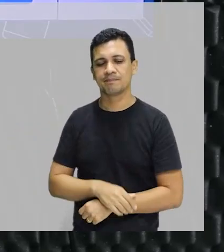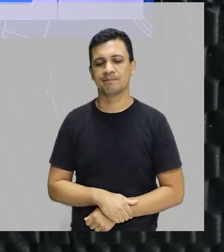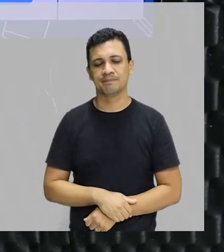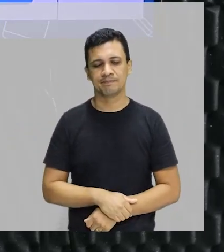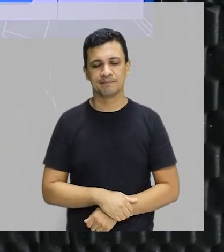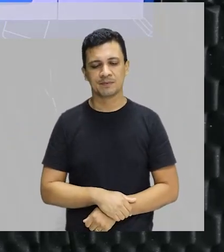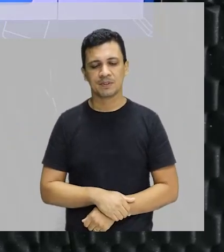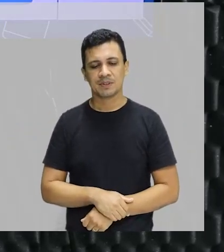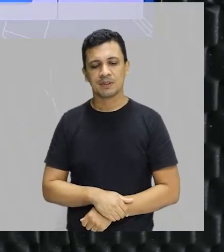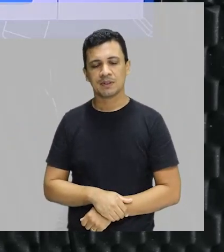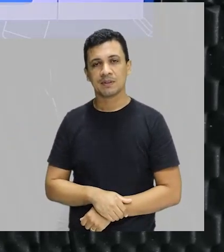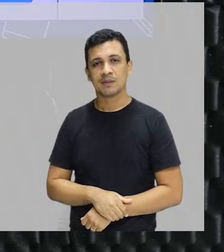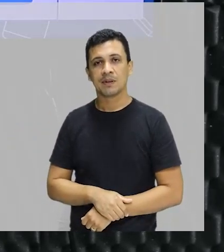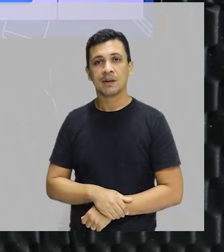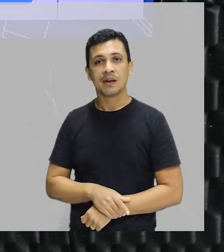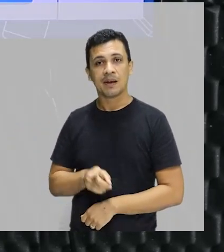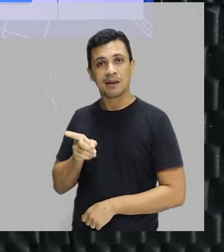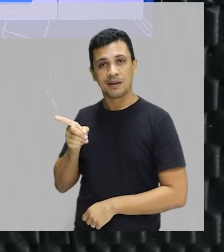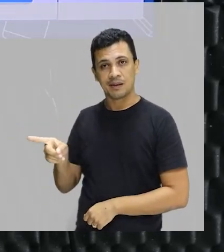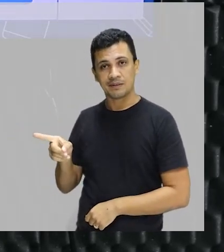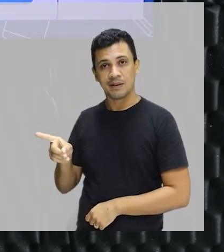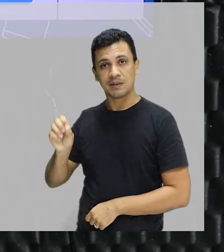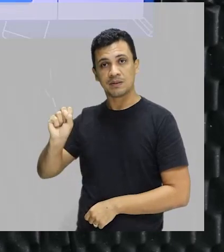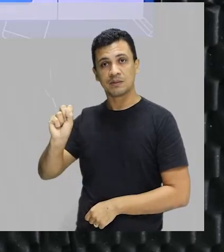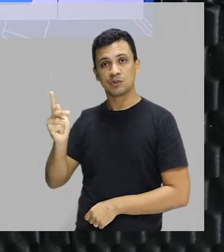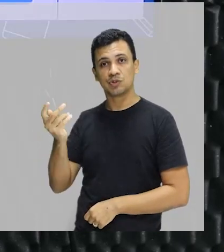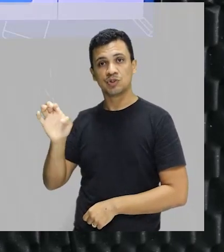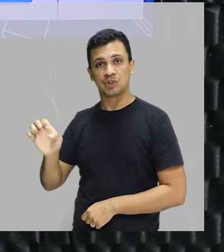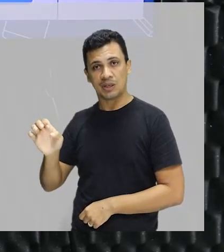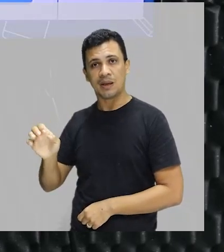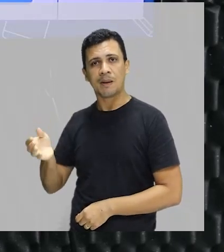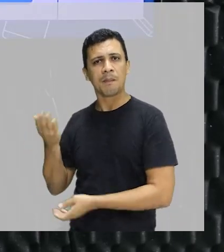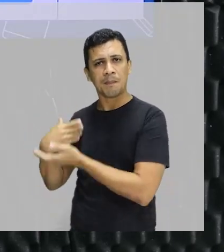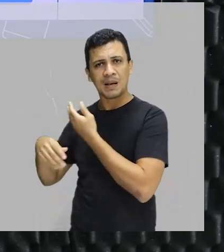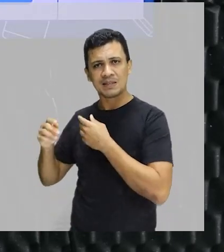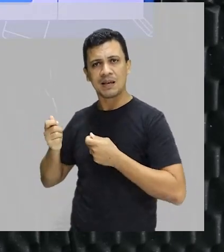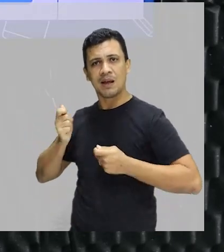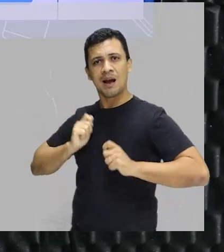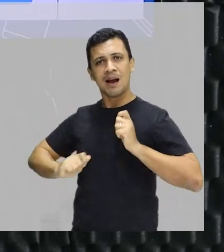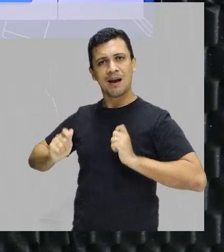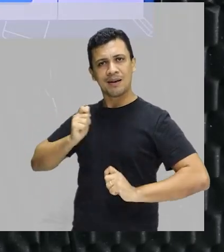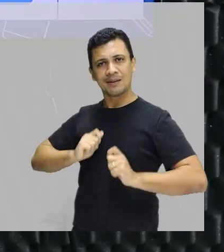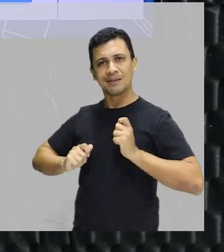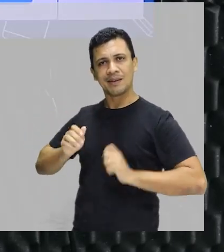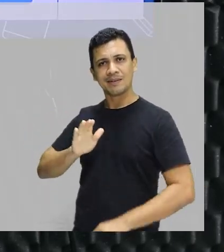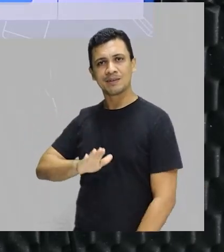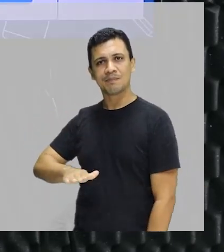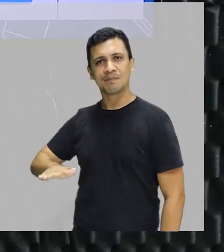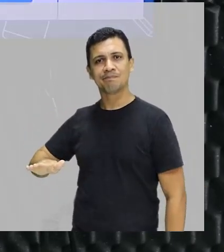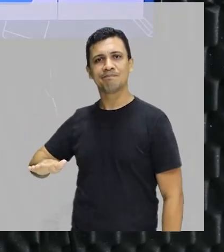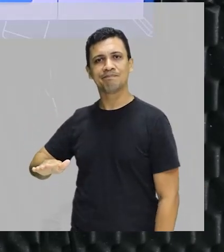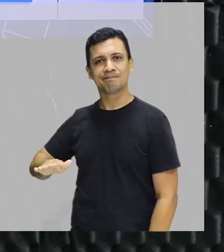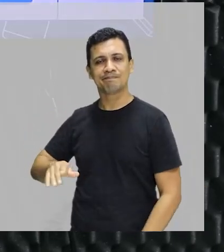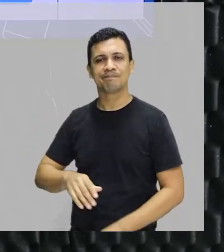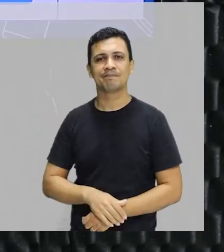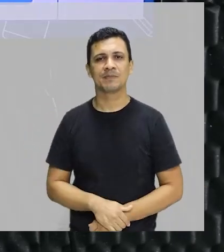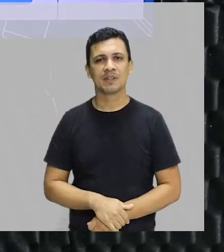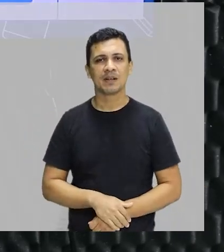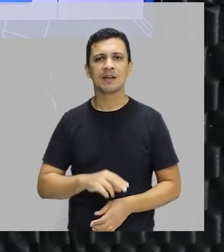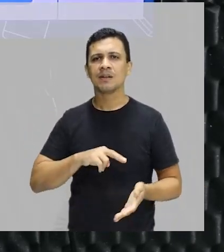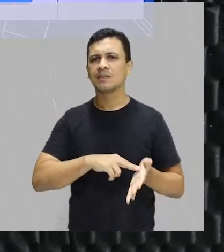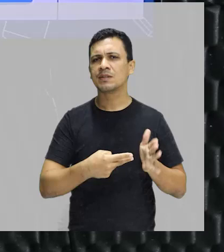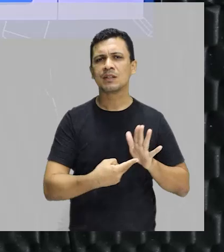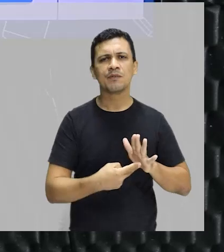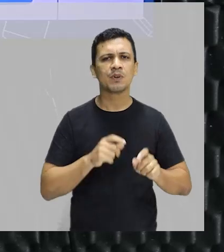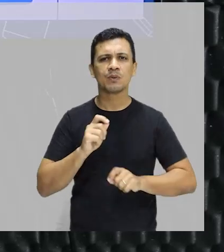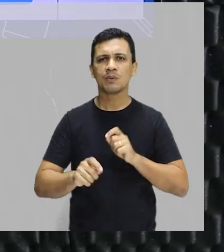child actress. Ela foi uma atriz mirim ou uma atriz infantil. Quer dizer,